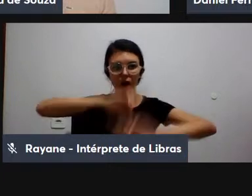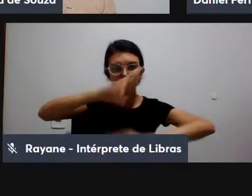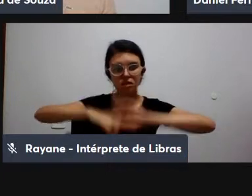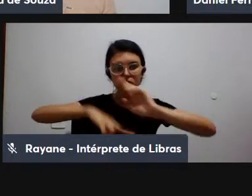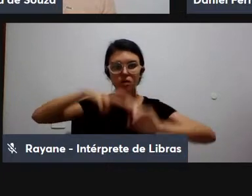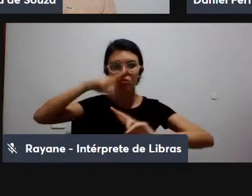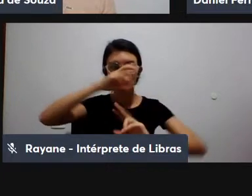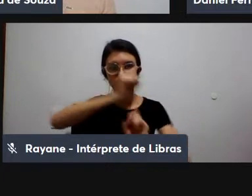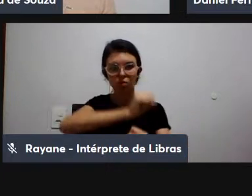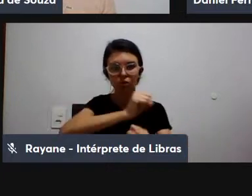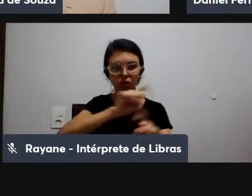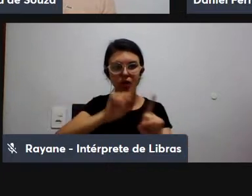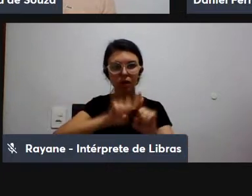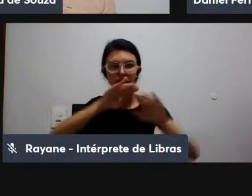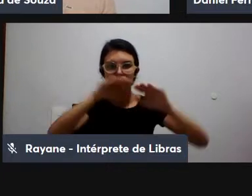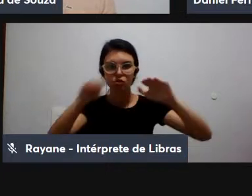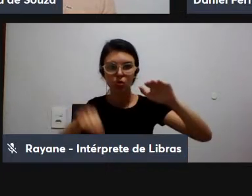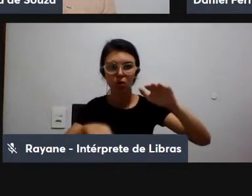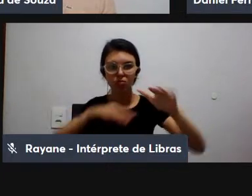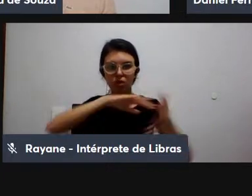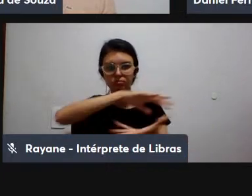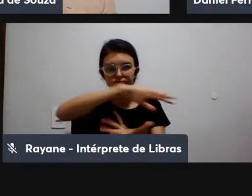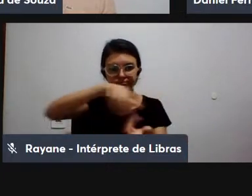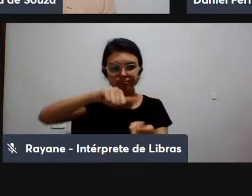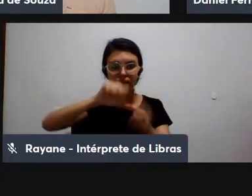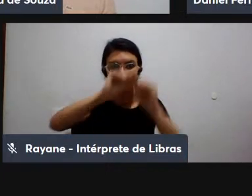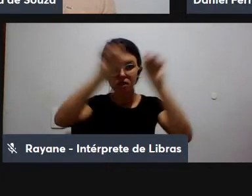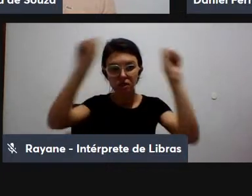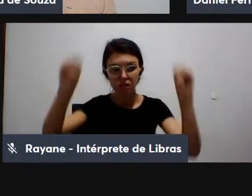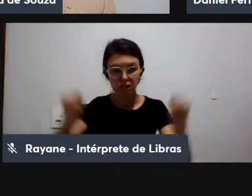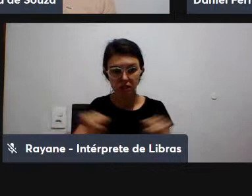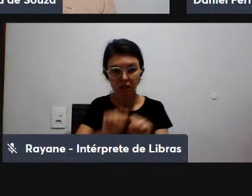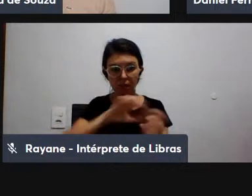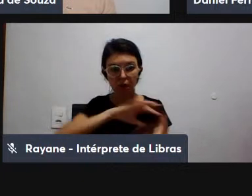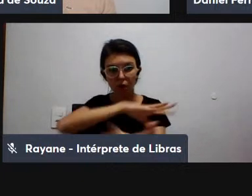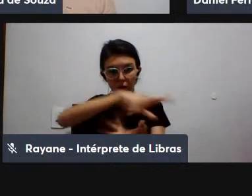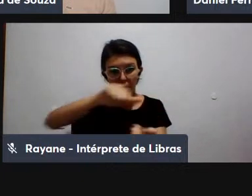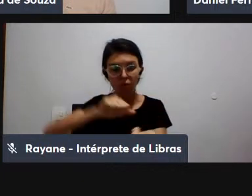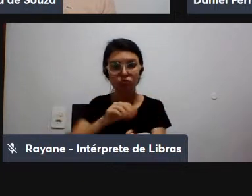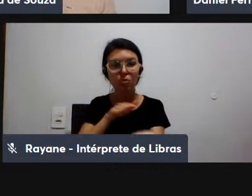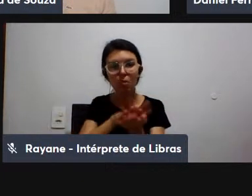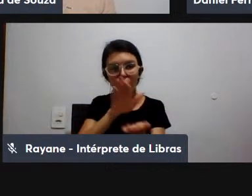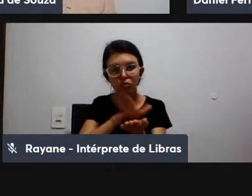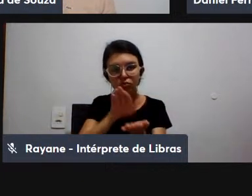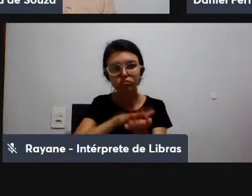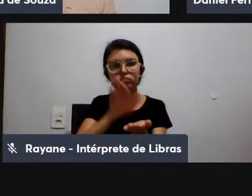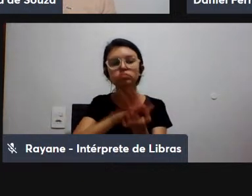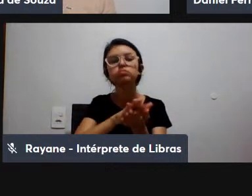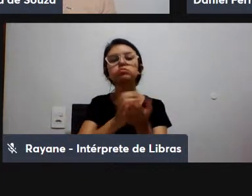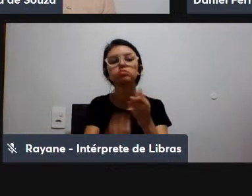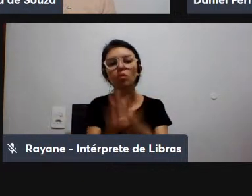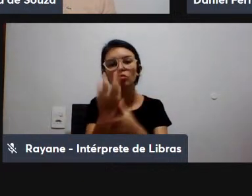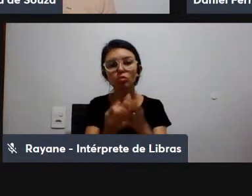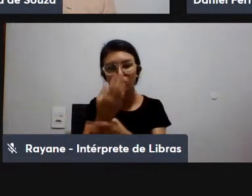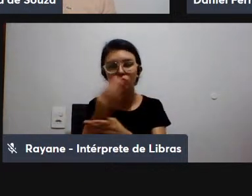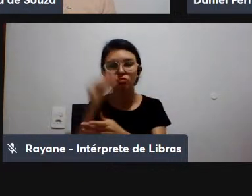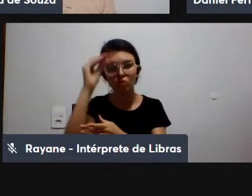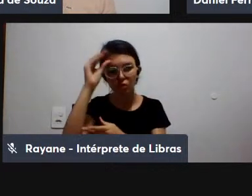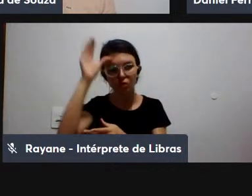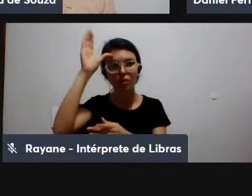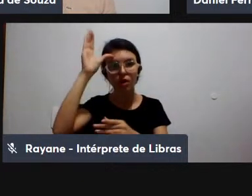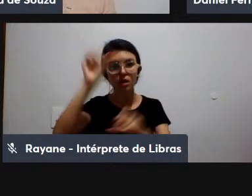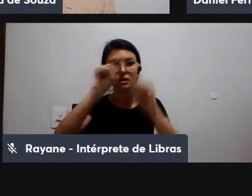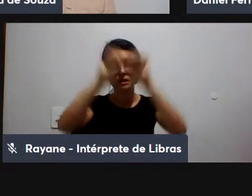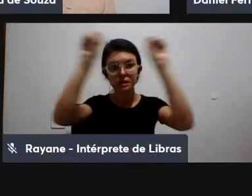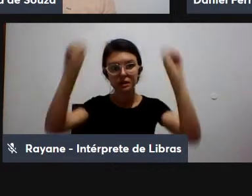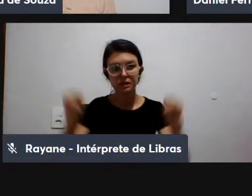das desigualdades globais, do sistema global de produção de conhecimento e dos sistemas de comunicação. Existe